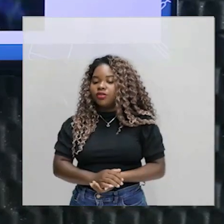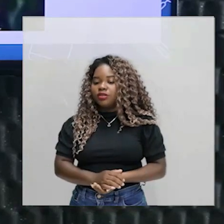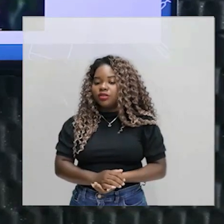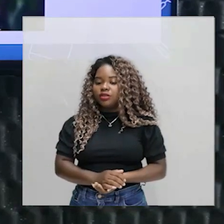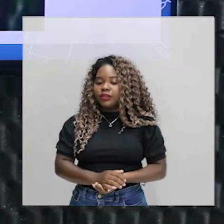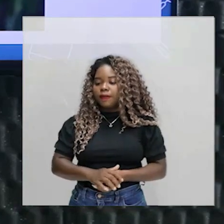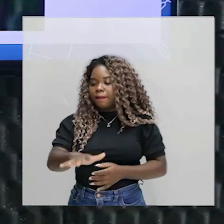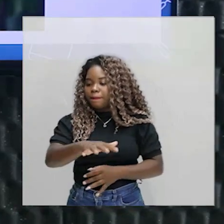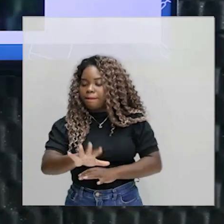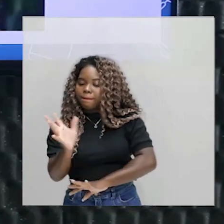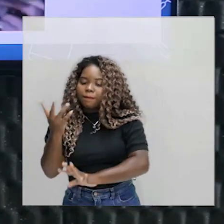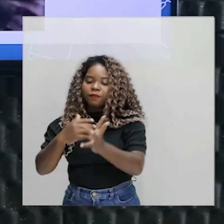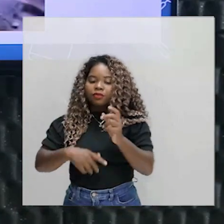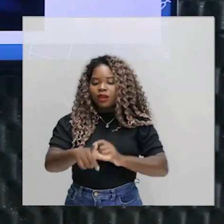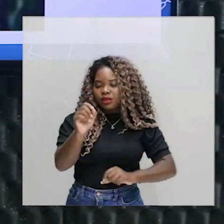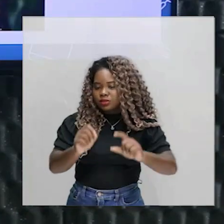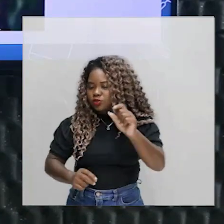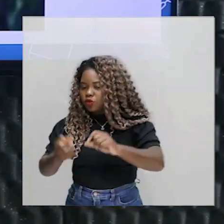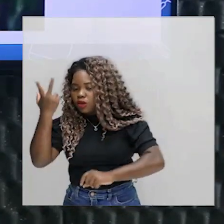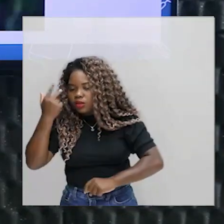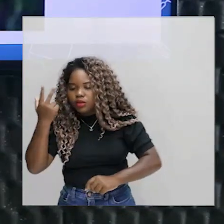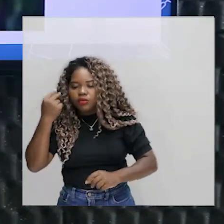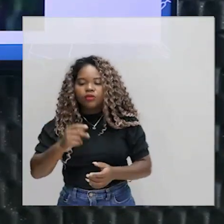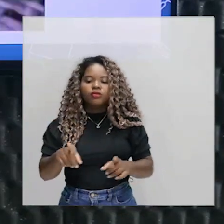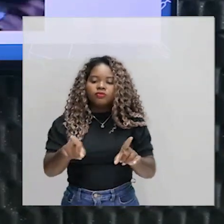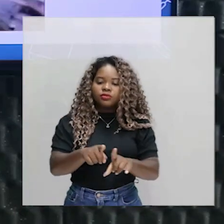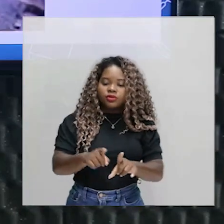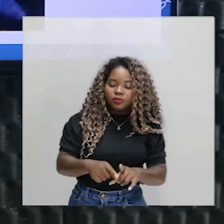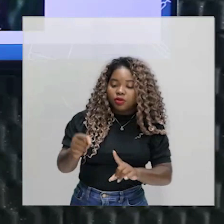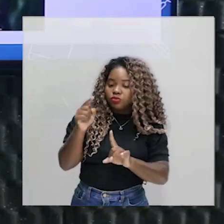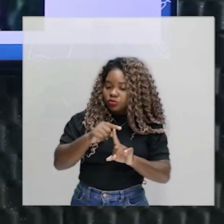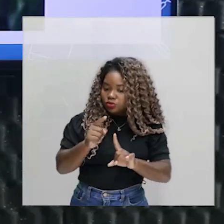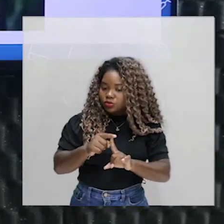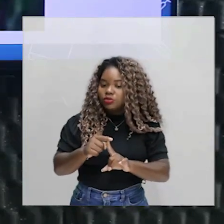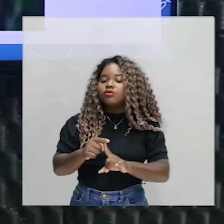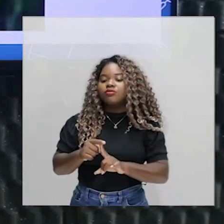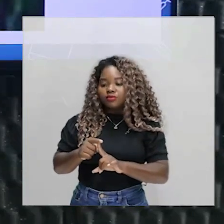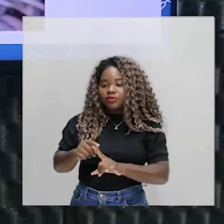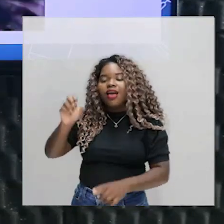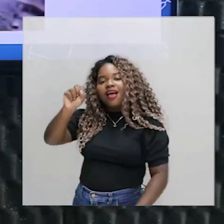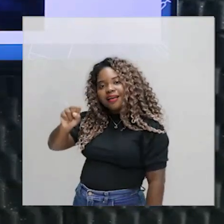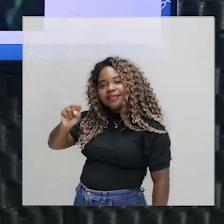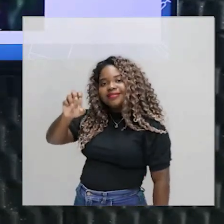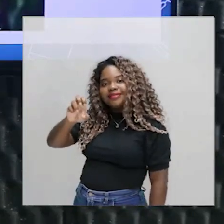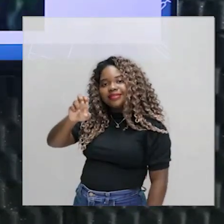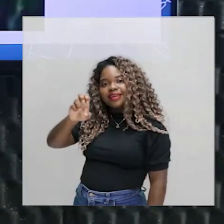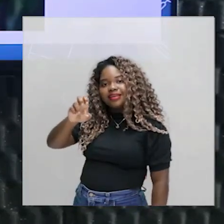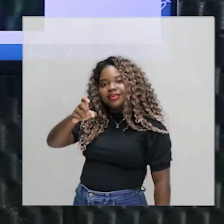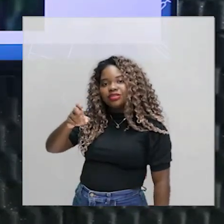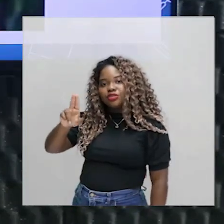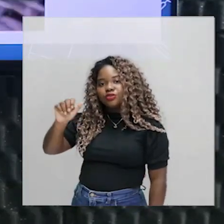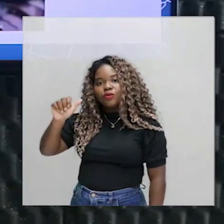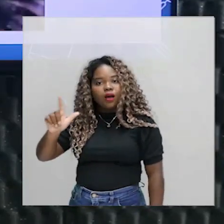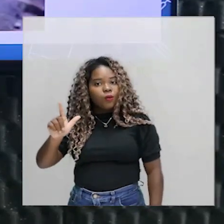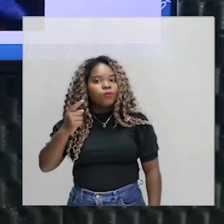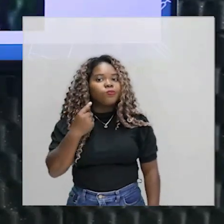natureza a seleção natural ela pode ser também um tipo de seleção sexual tá você tem por exemplo